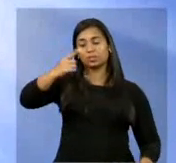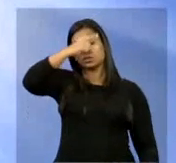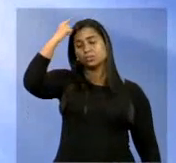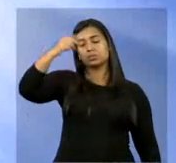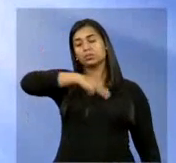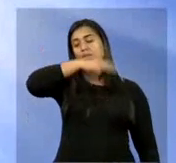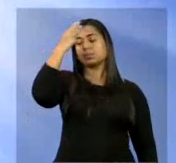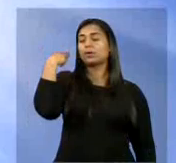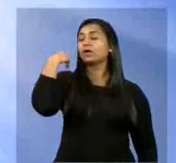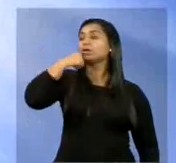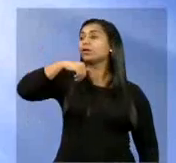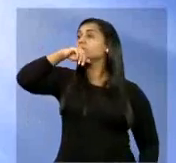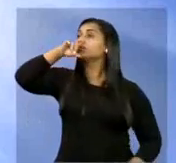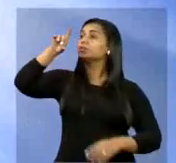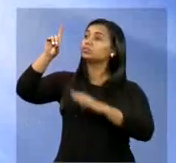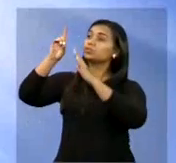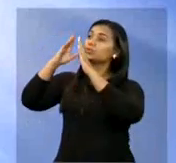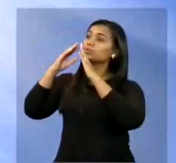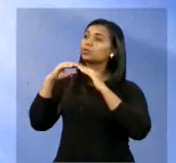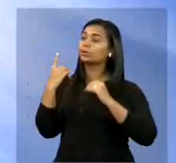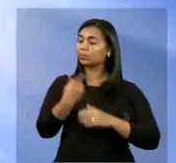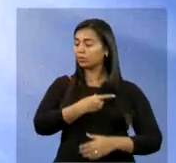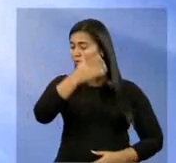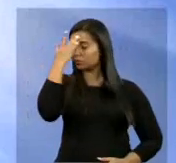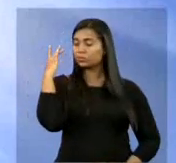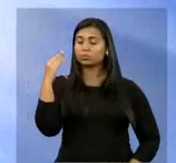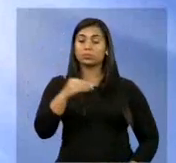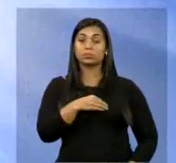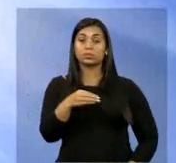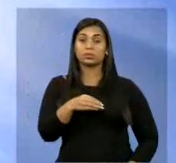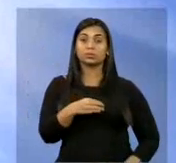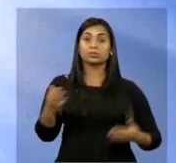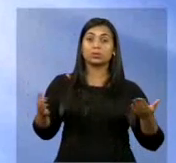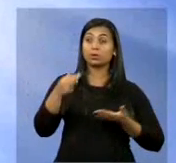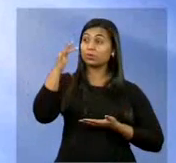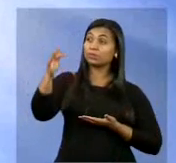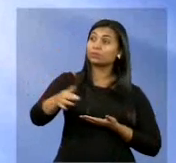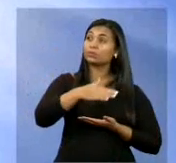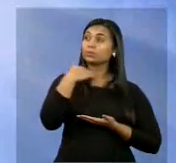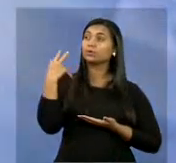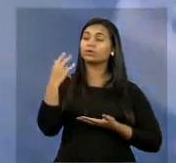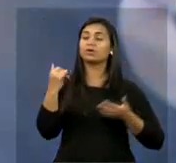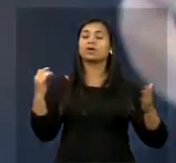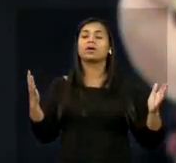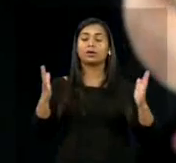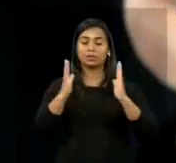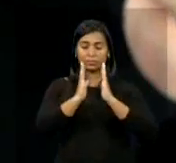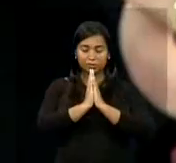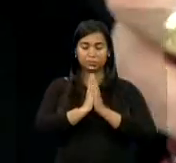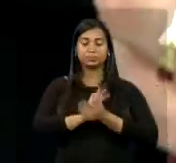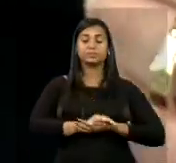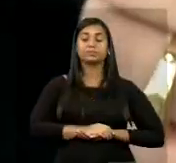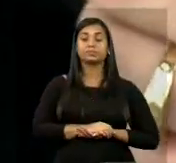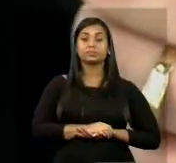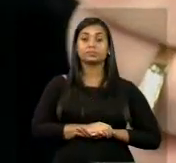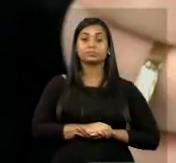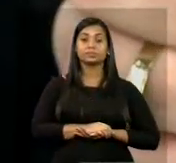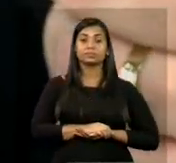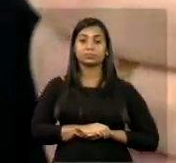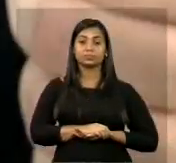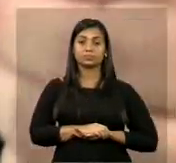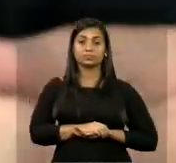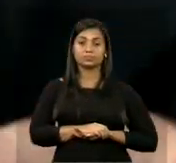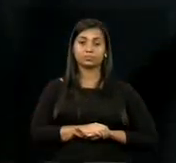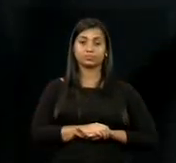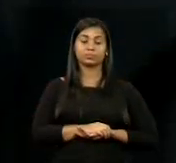Jesus. Santa Maria, Mãe de Deus, rogai por nós, pecadores, agora e na hora